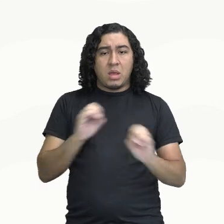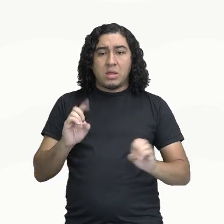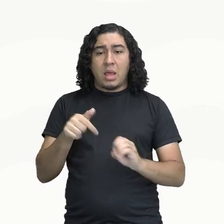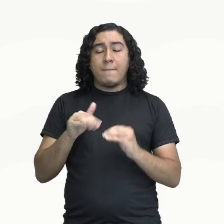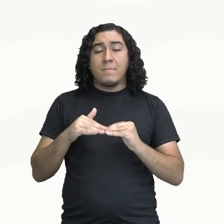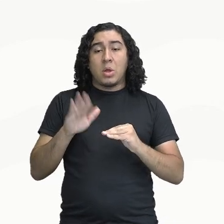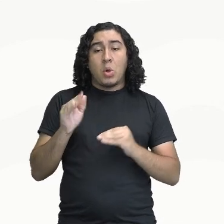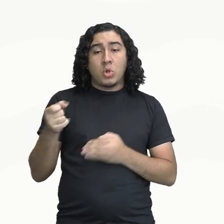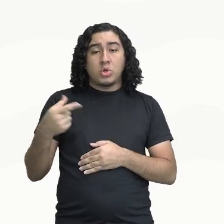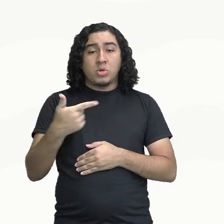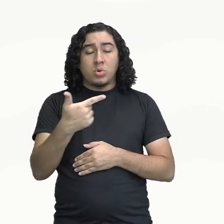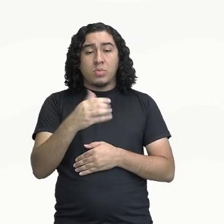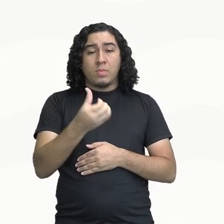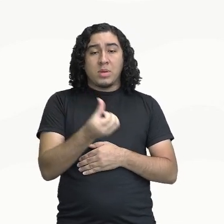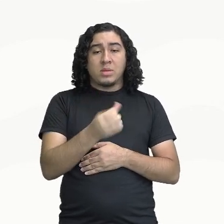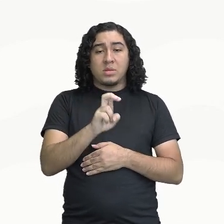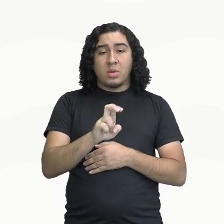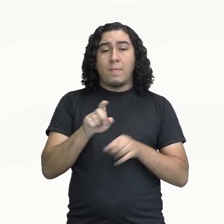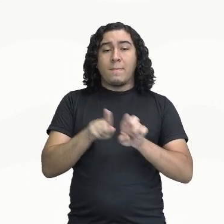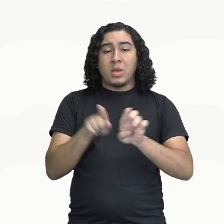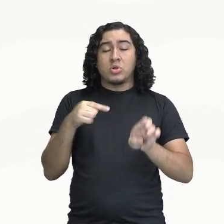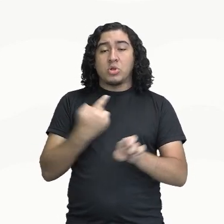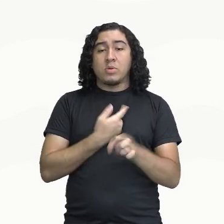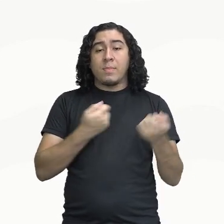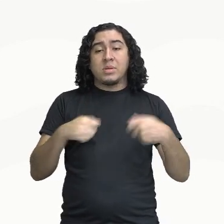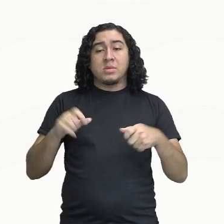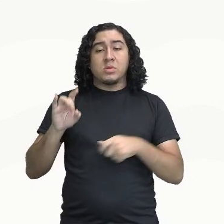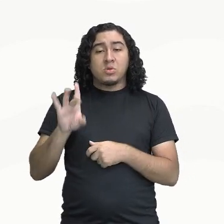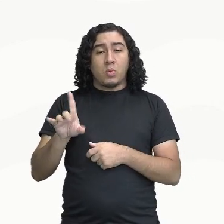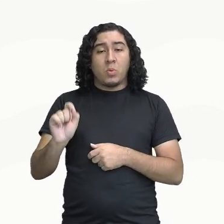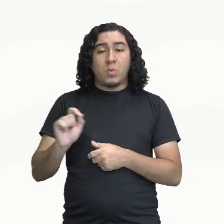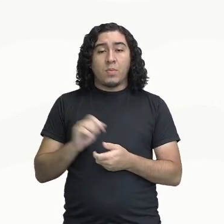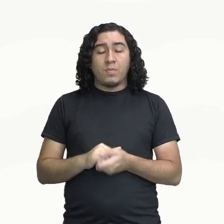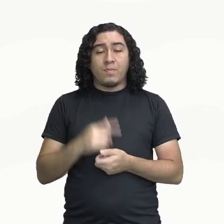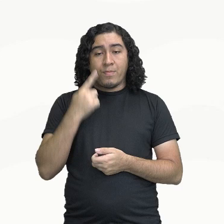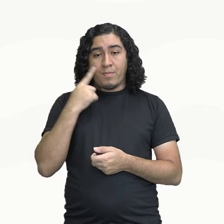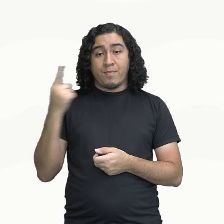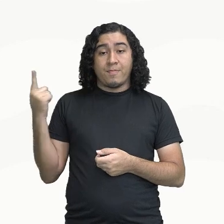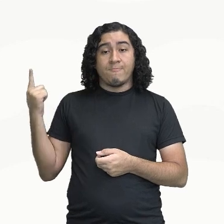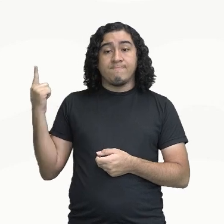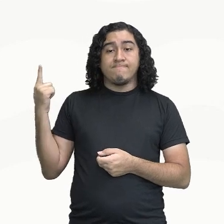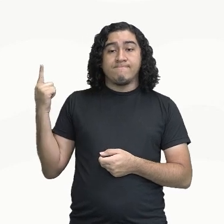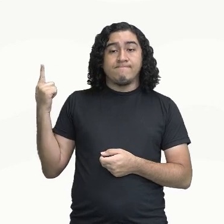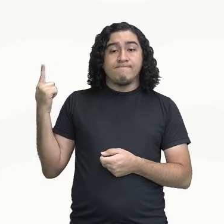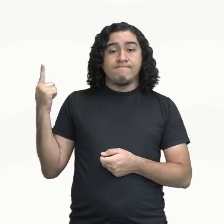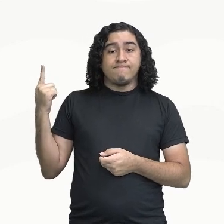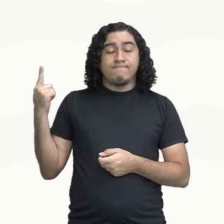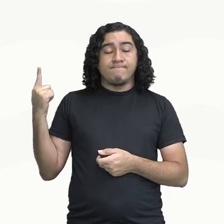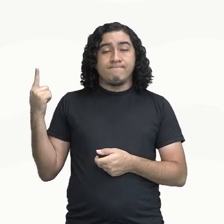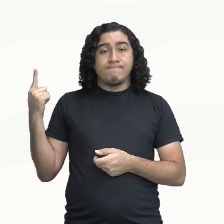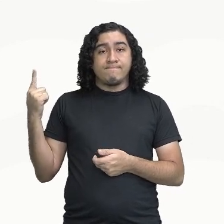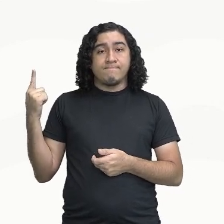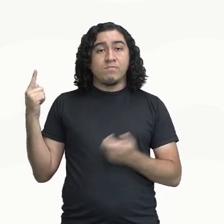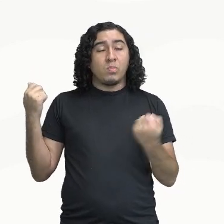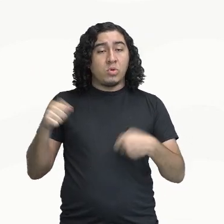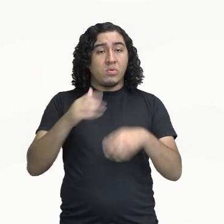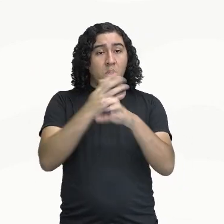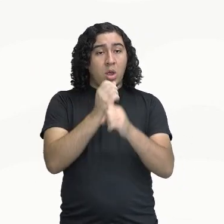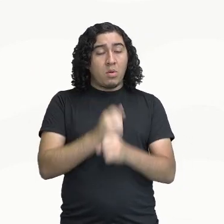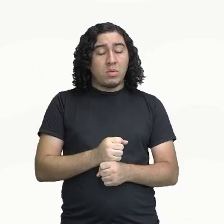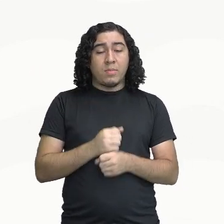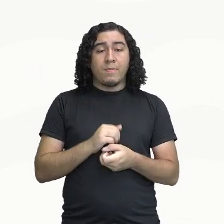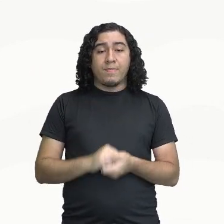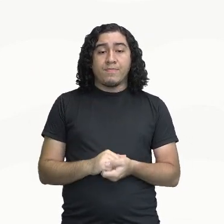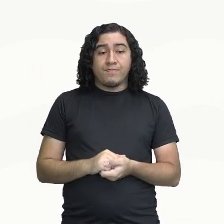que 265. Só que a gente só precisa desses dois valores centrais para poder tirar a mediana. Então, a